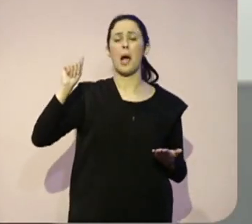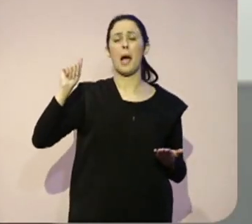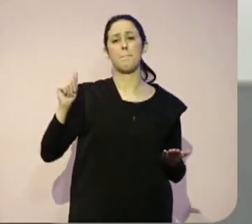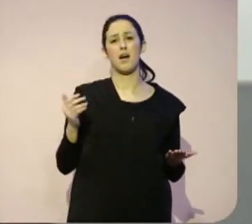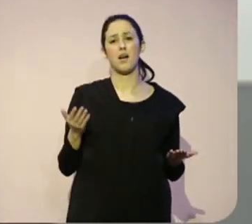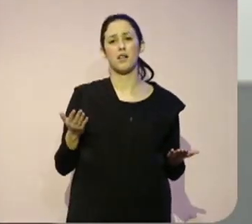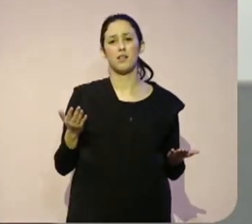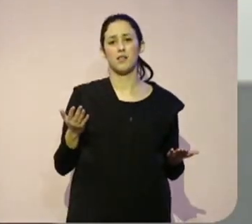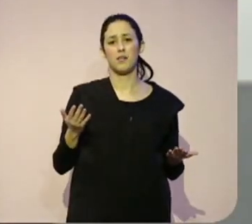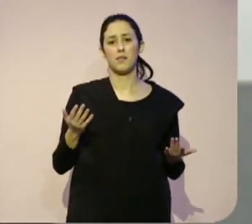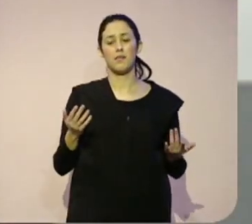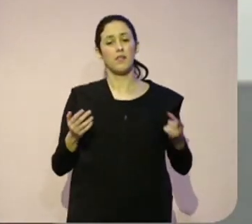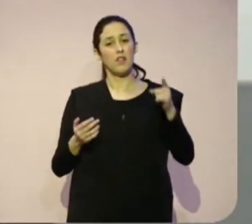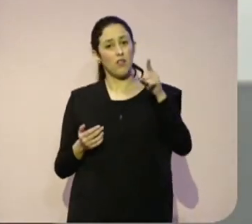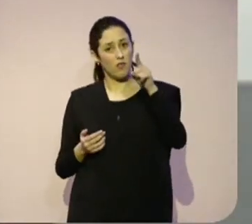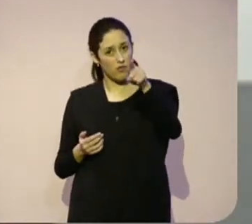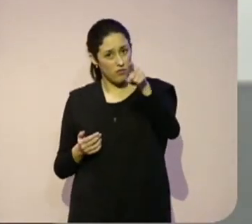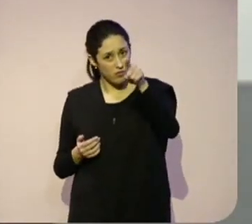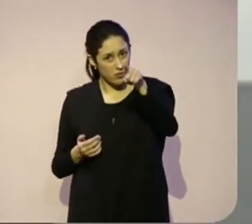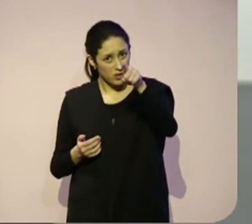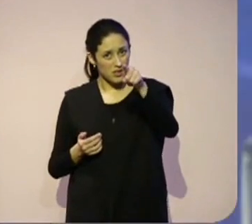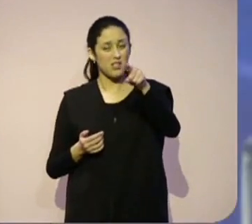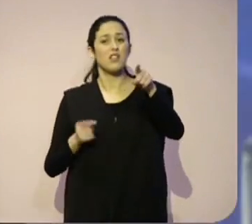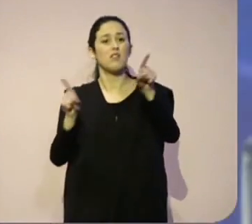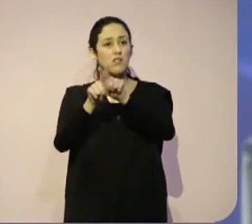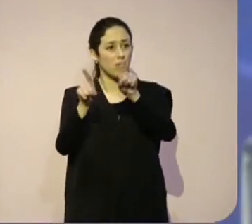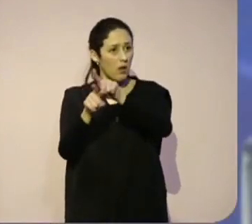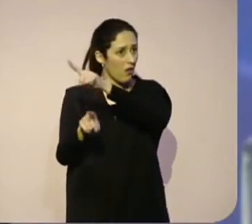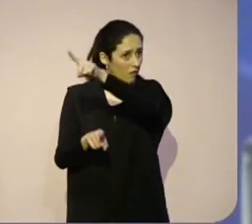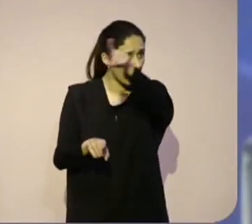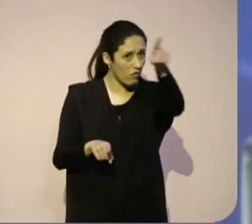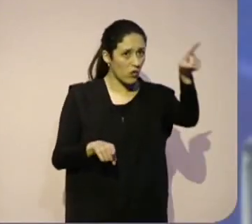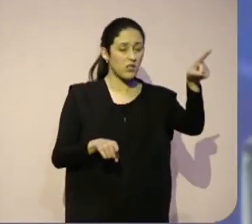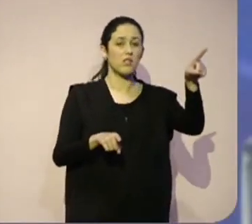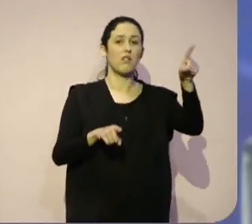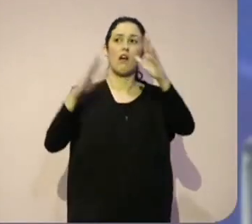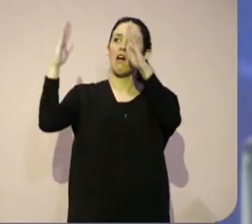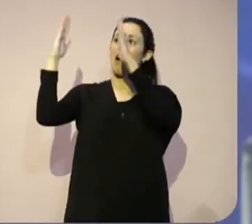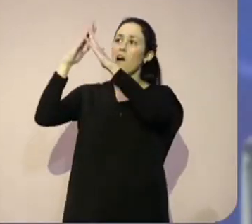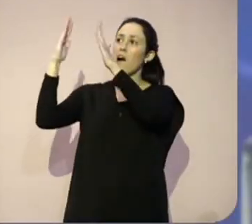Assim como você, que hoje saiu de casa,